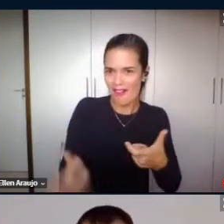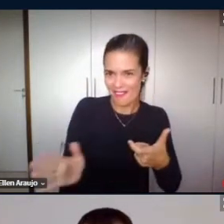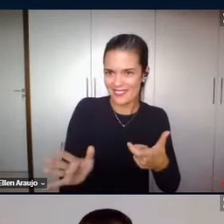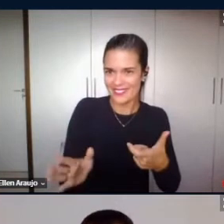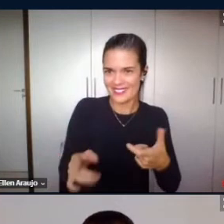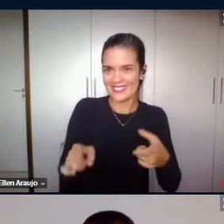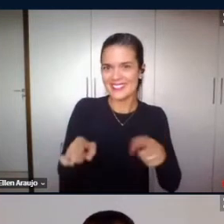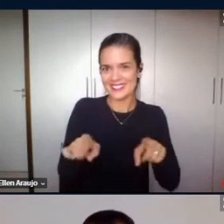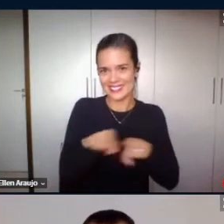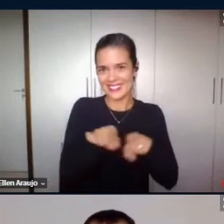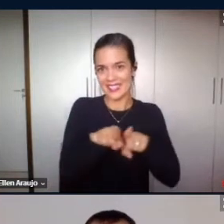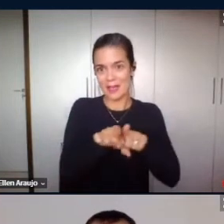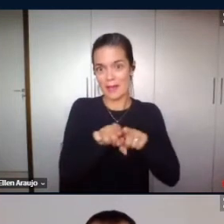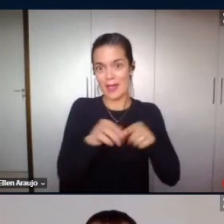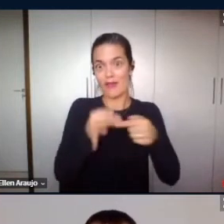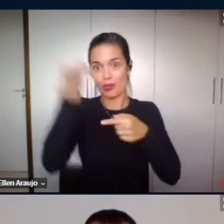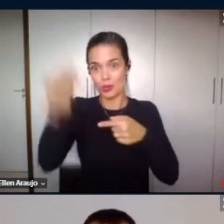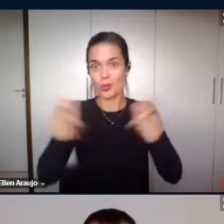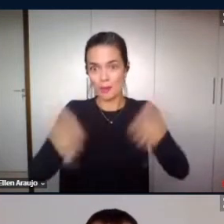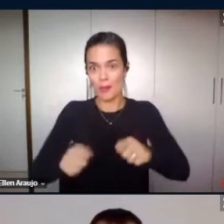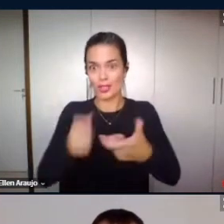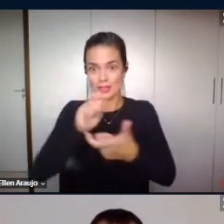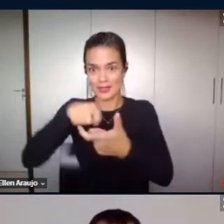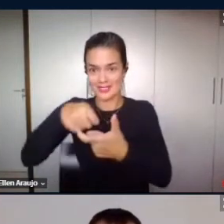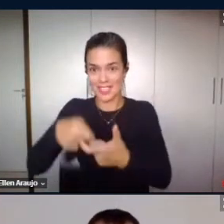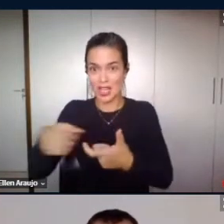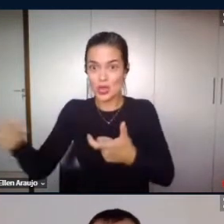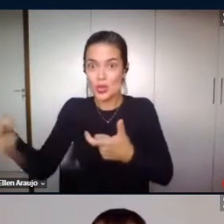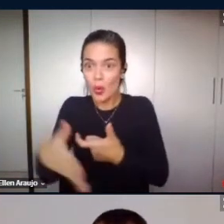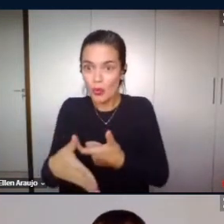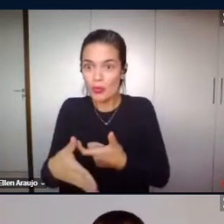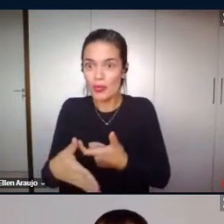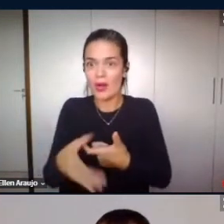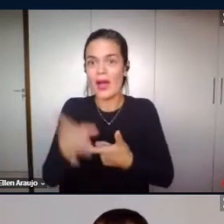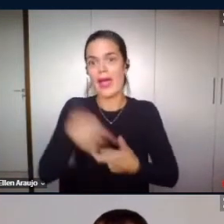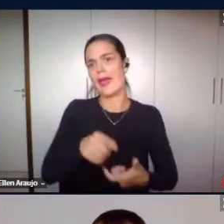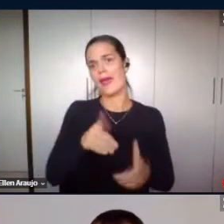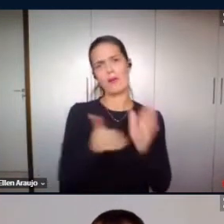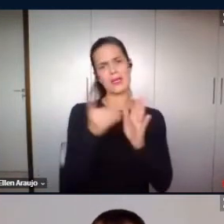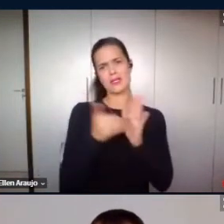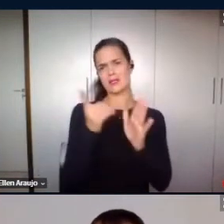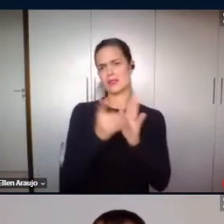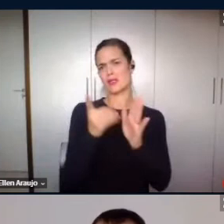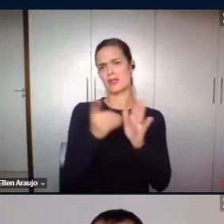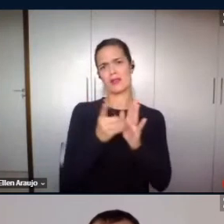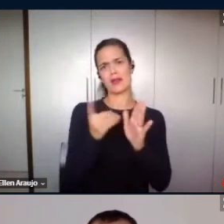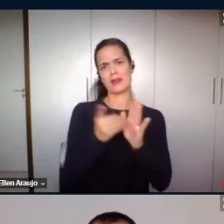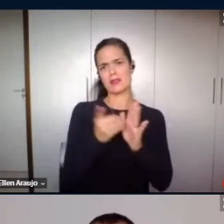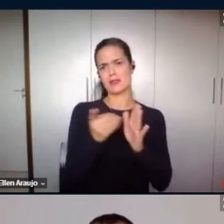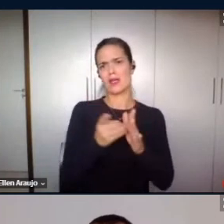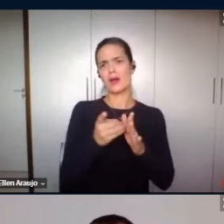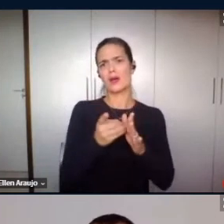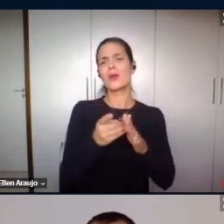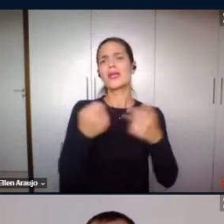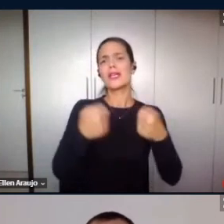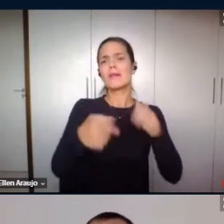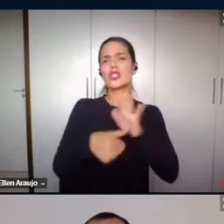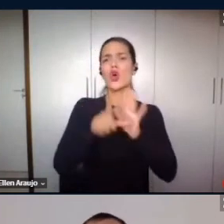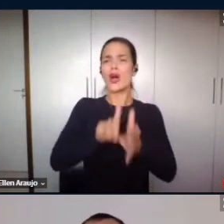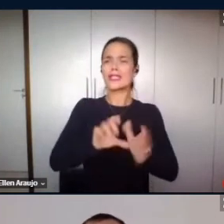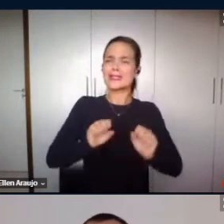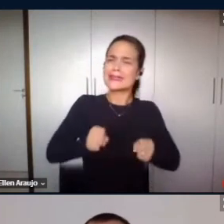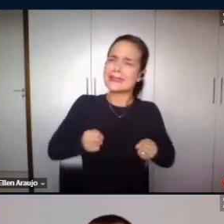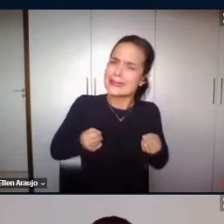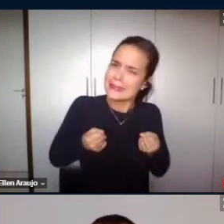a partir daqui, por si só já caracteriza uma dissertação que exigiu uma série de tarefas